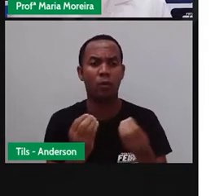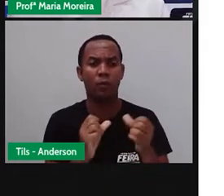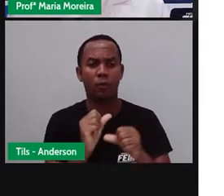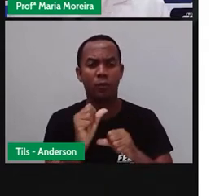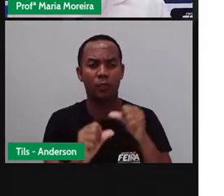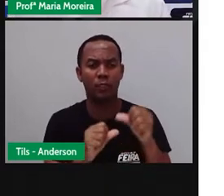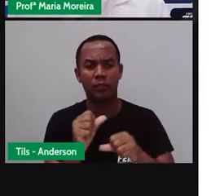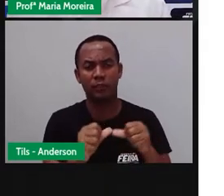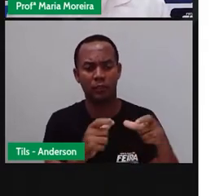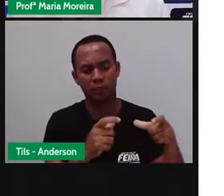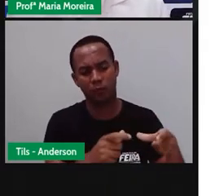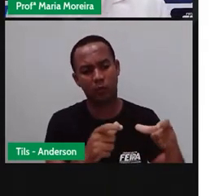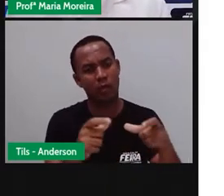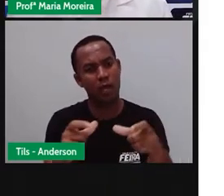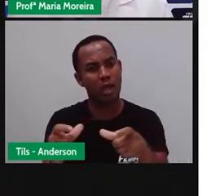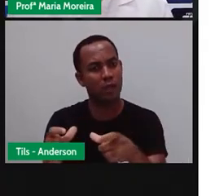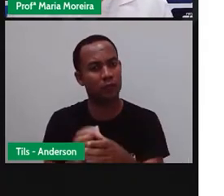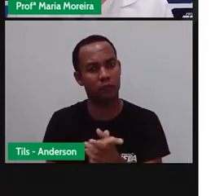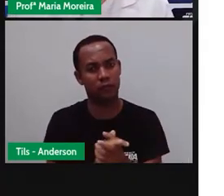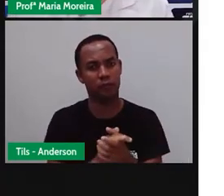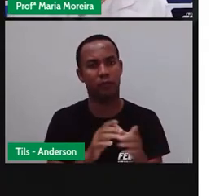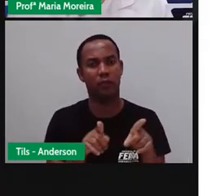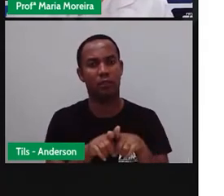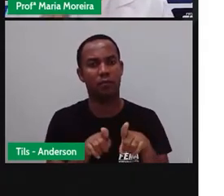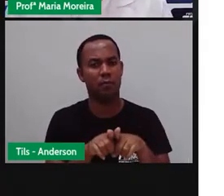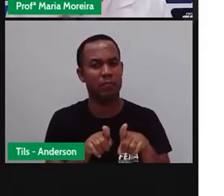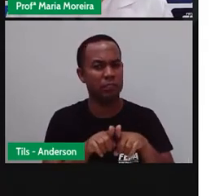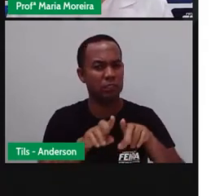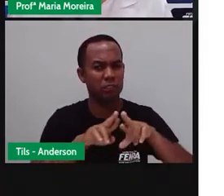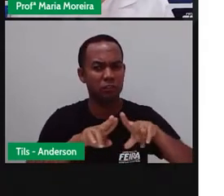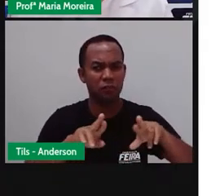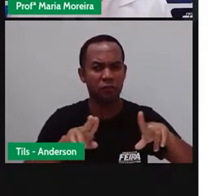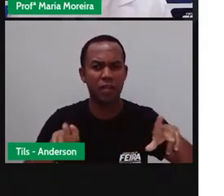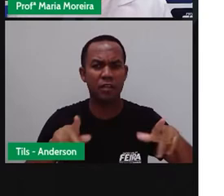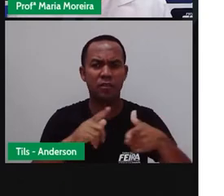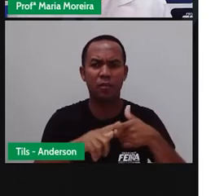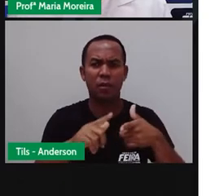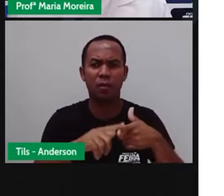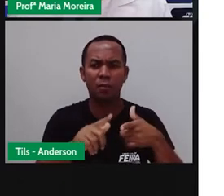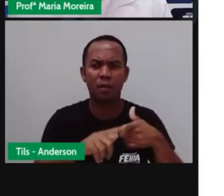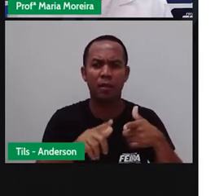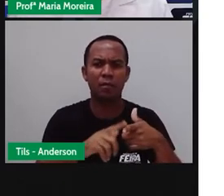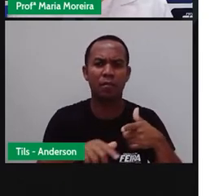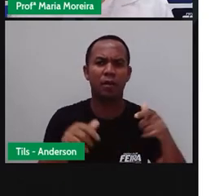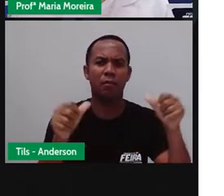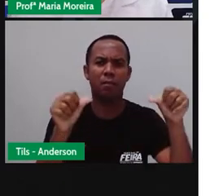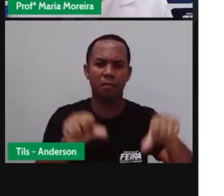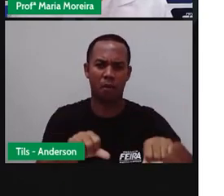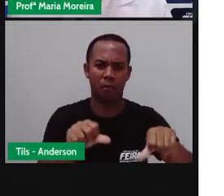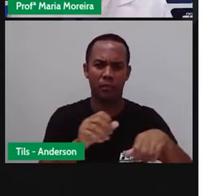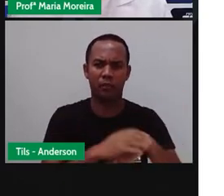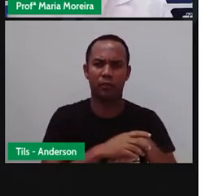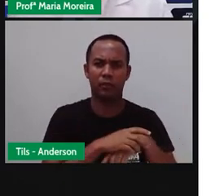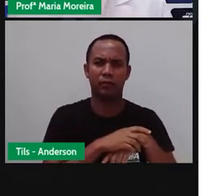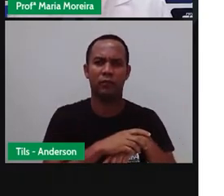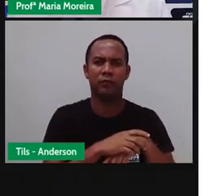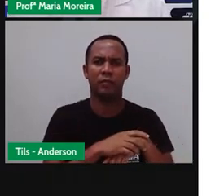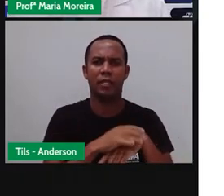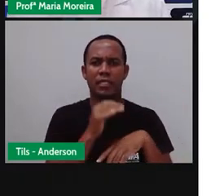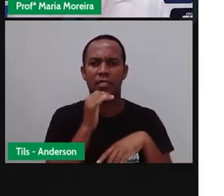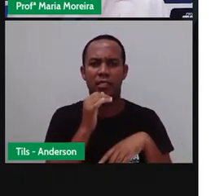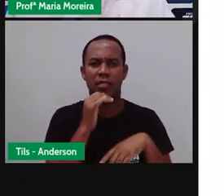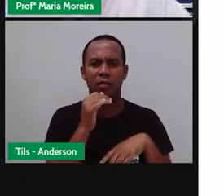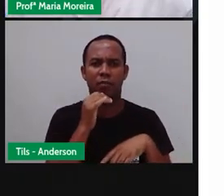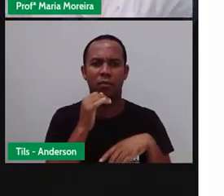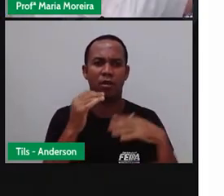intensamente o que é as paisagens naturais, desencadeando inúmeros processos de desmatamento. Como a Pro acabou de falar, o efeito